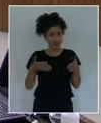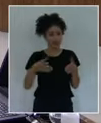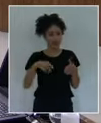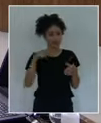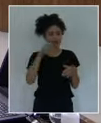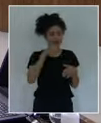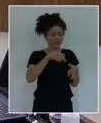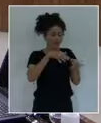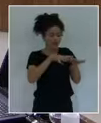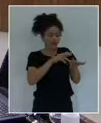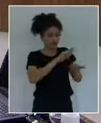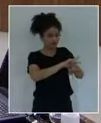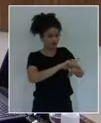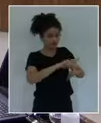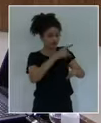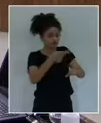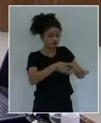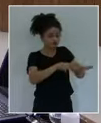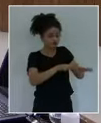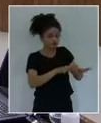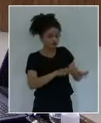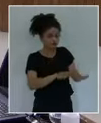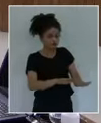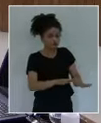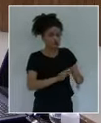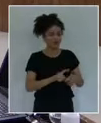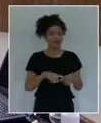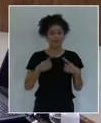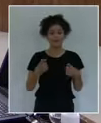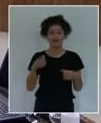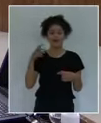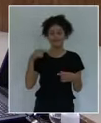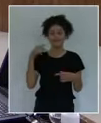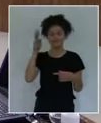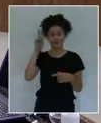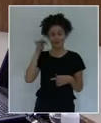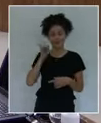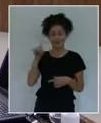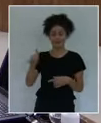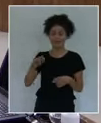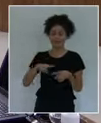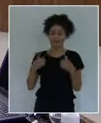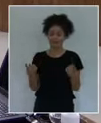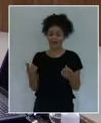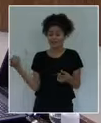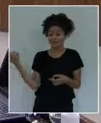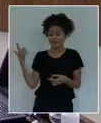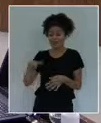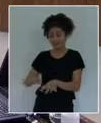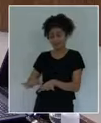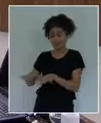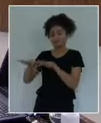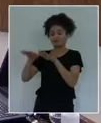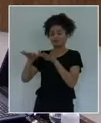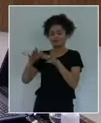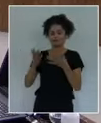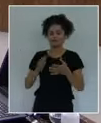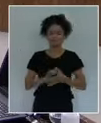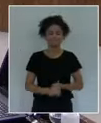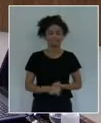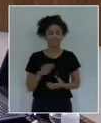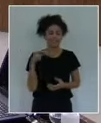pouco começa a subir de novo, porque a água do Valaçu já tinha passado lá. E estava vindo muita água daqui ainda. Eu estou falando assim, que lá ainda é mais prejudicado um